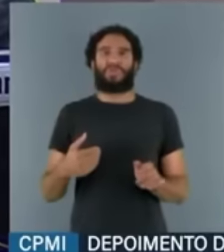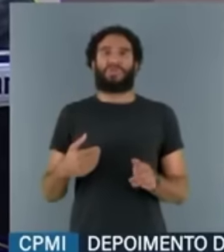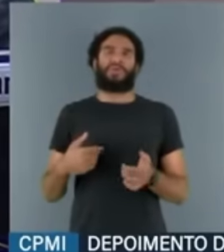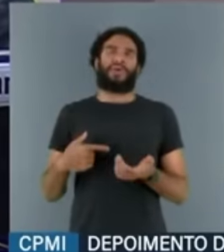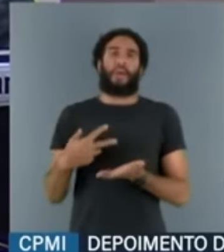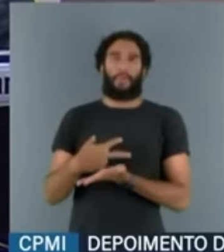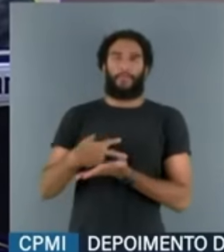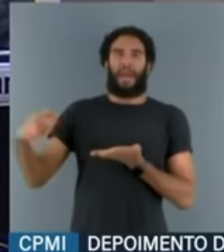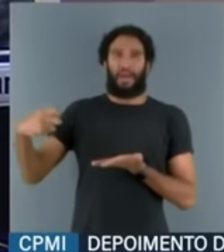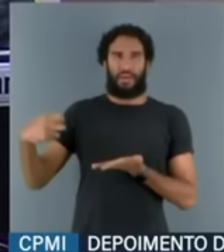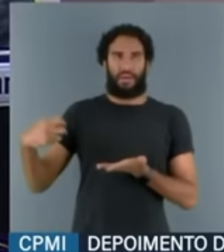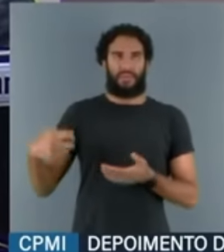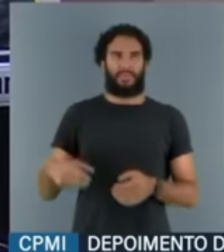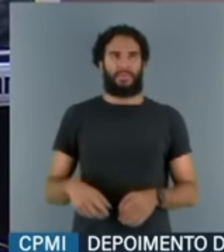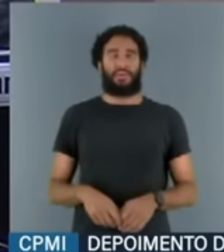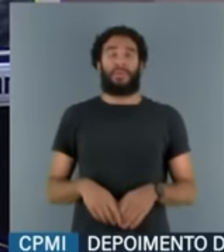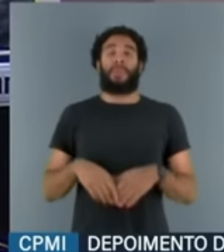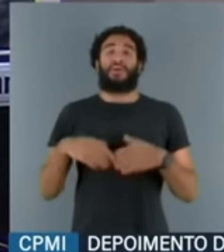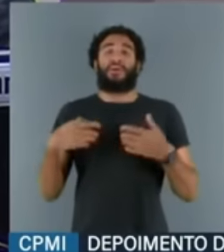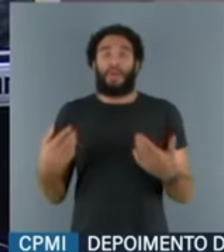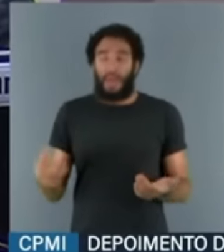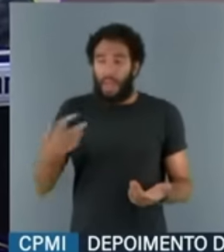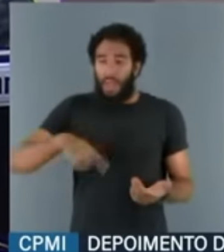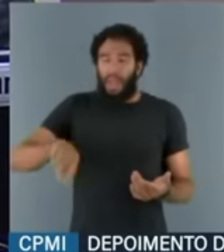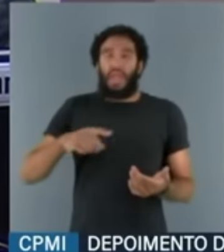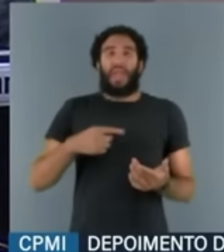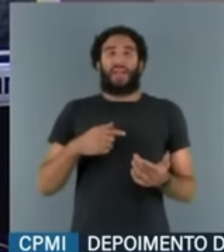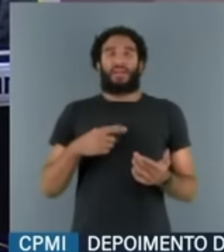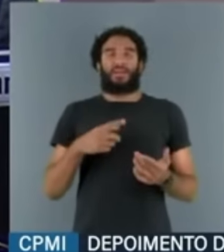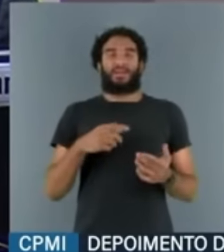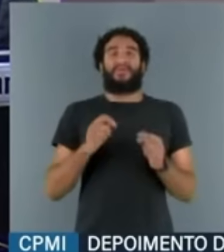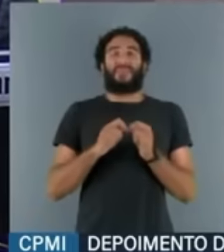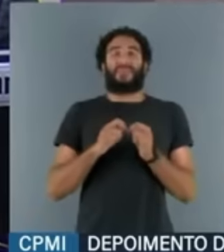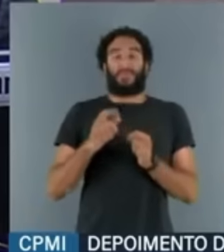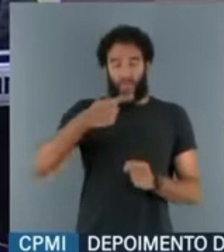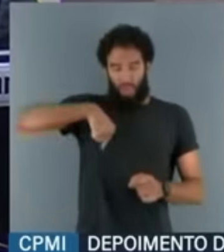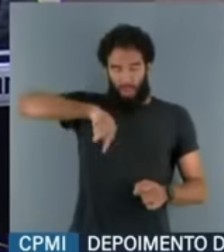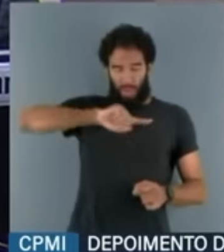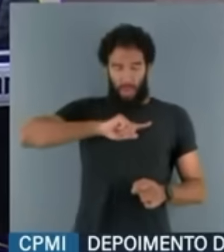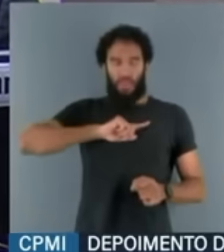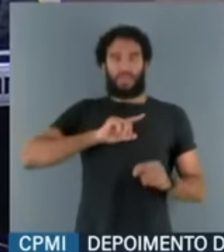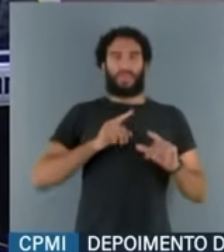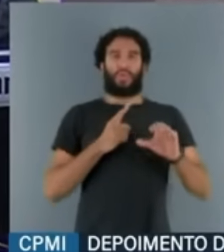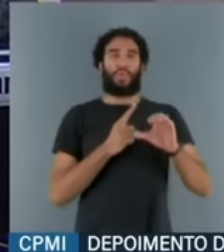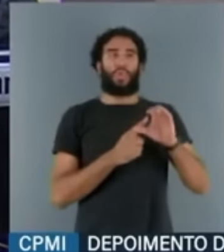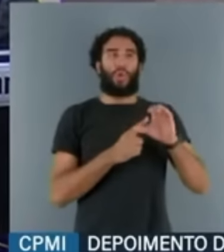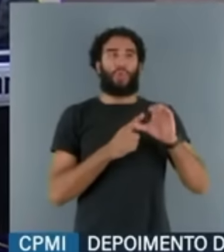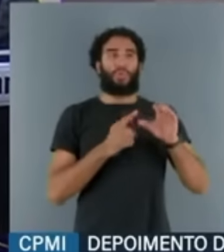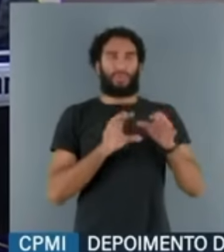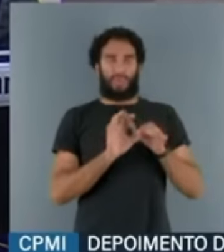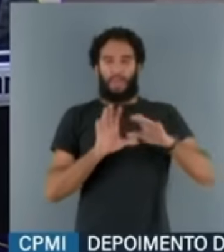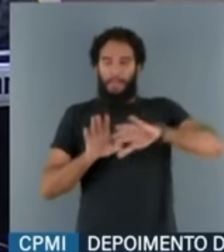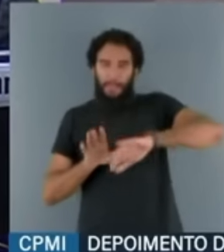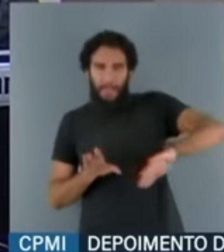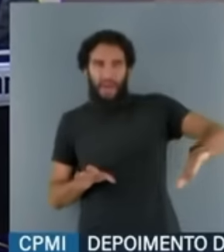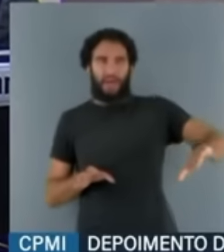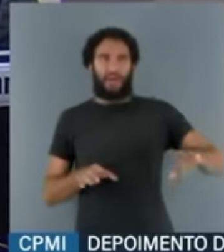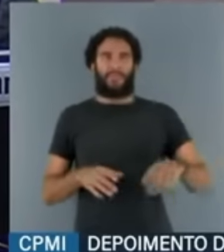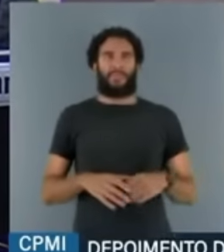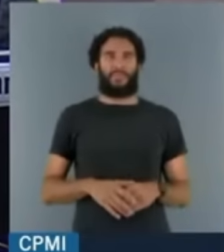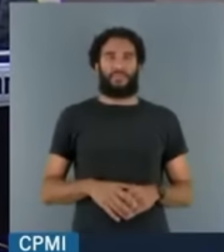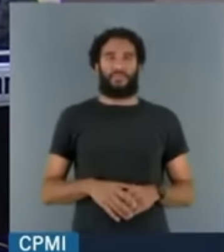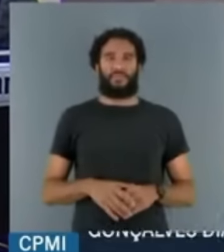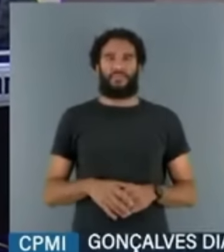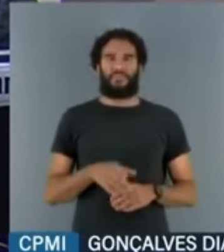meu amigo, eles vão nos livrar do comunismo novamente. Quer dizer, o senhor fazia esse